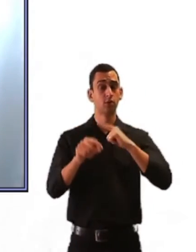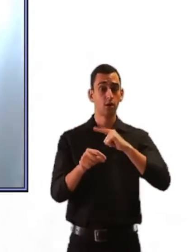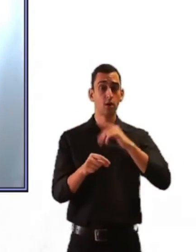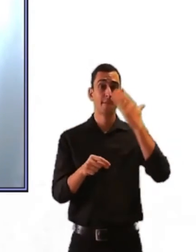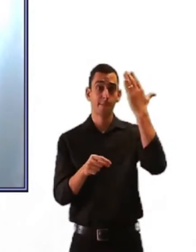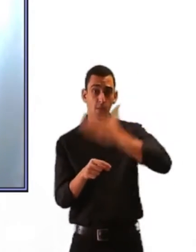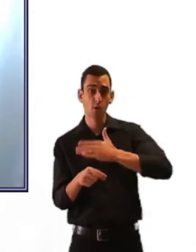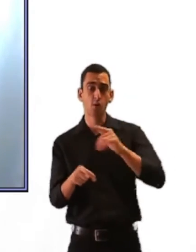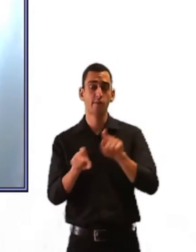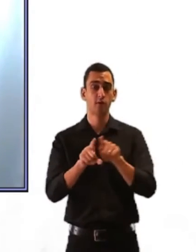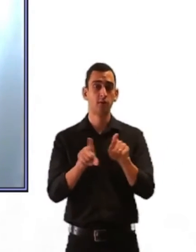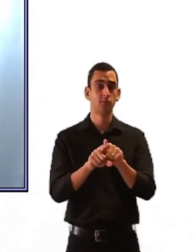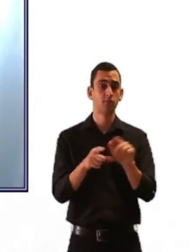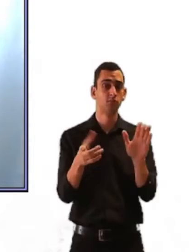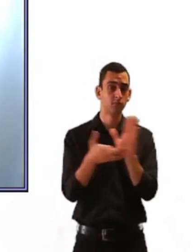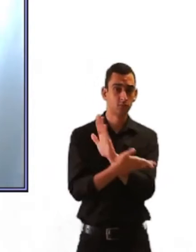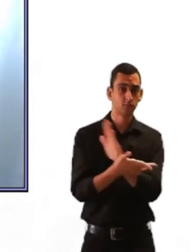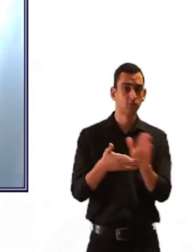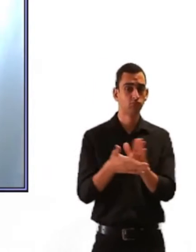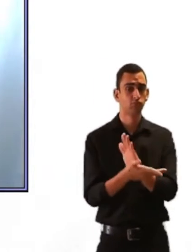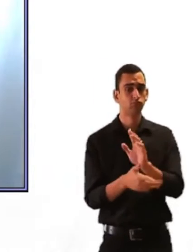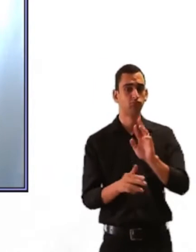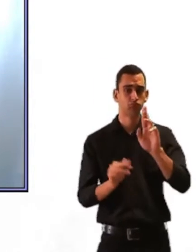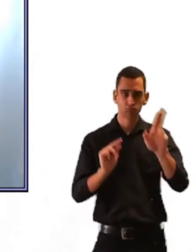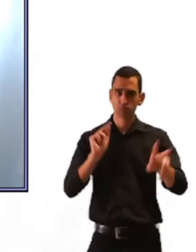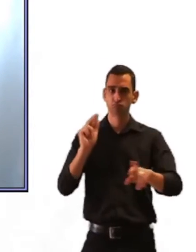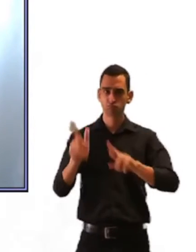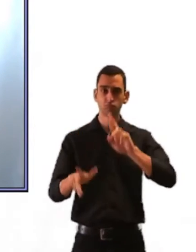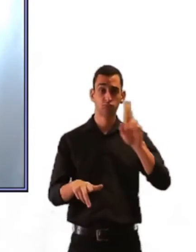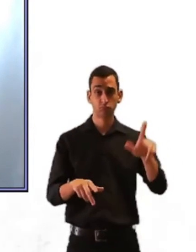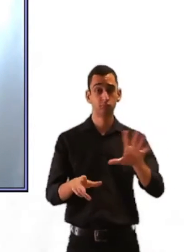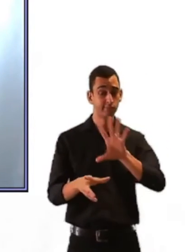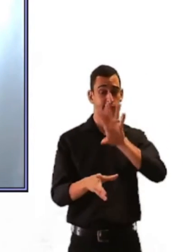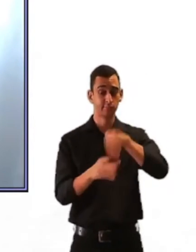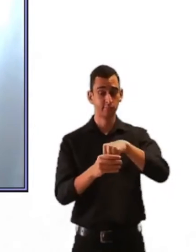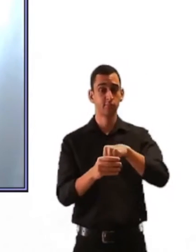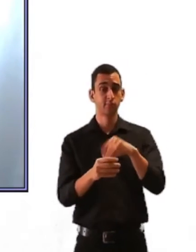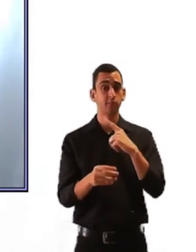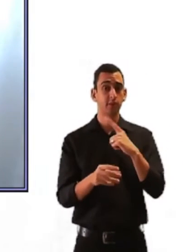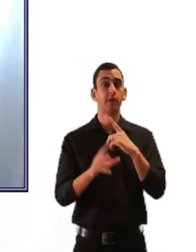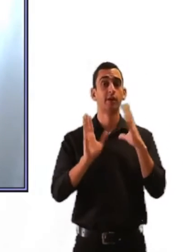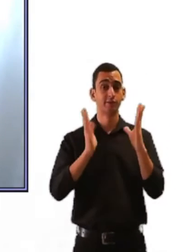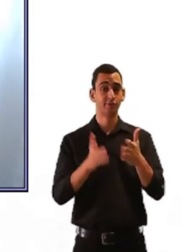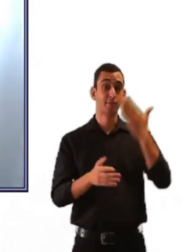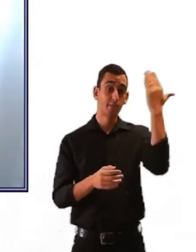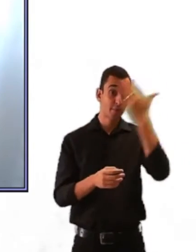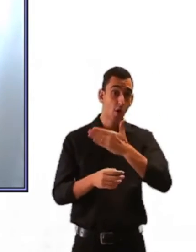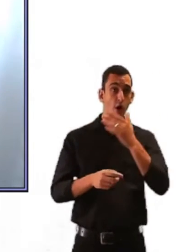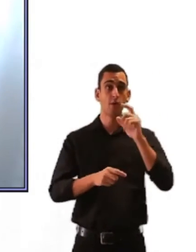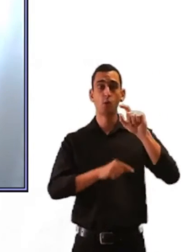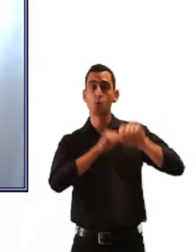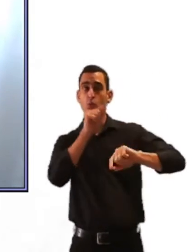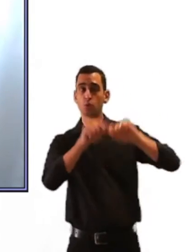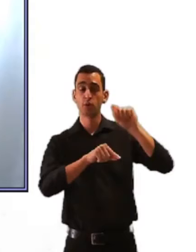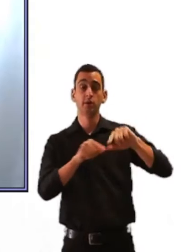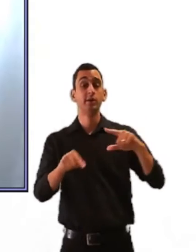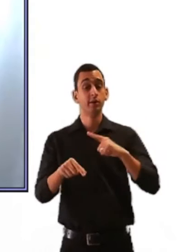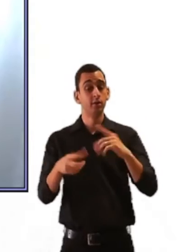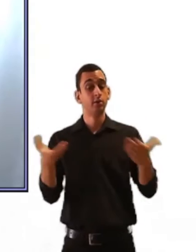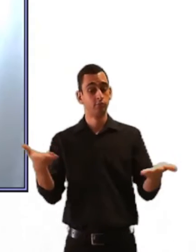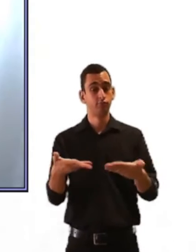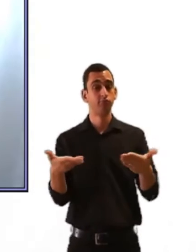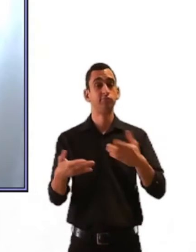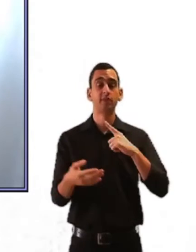dos desvios cognitivos que podem incidir sobre esse meio de prova. Então, a discussão